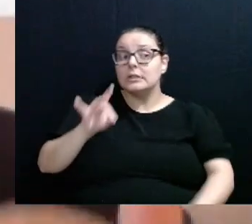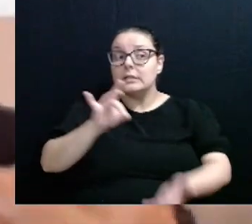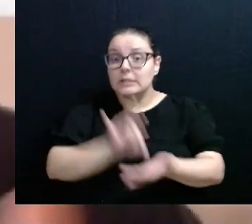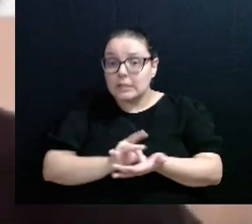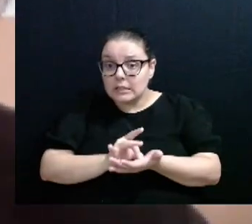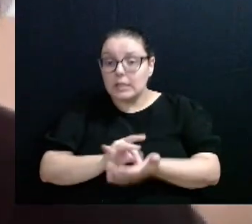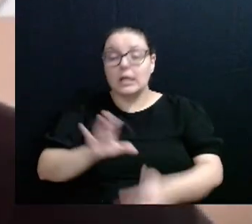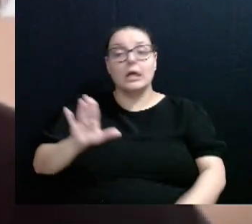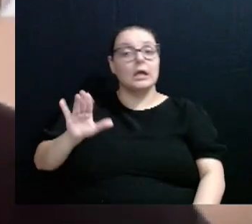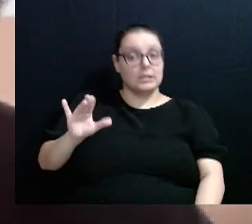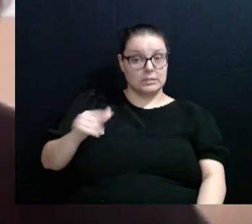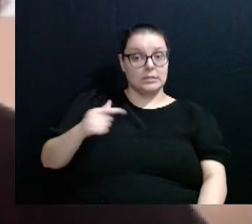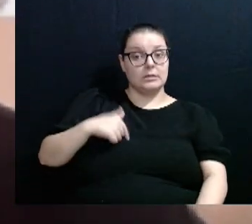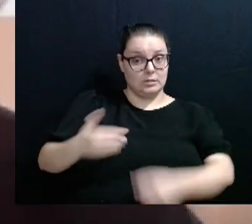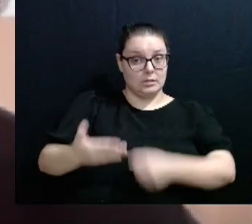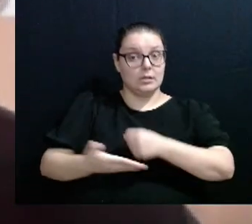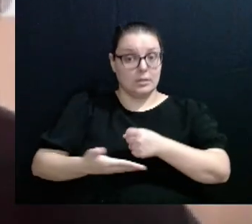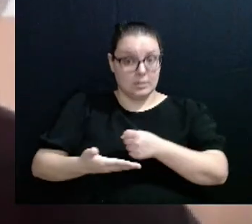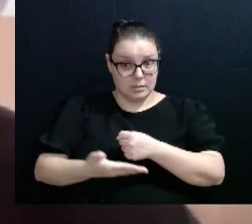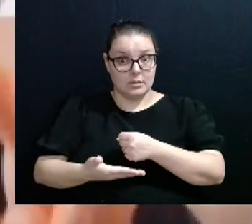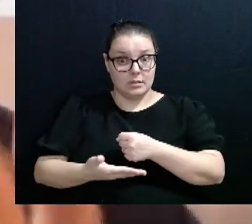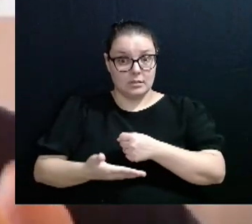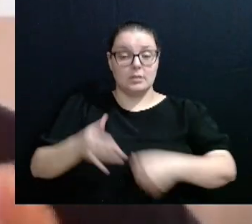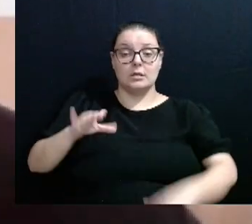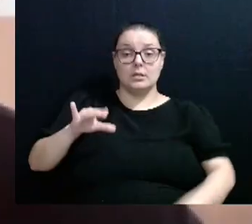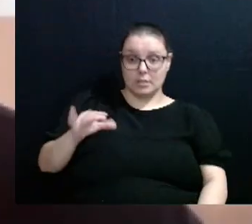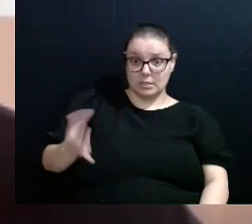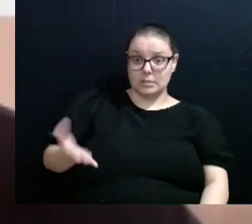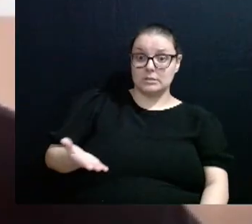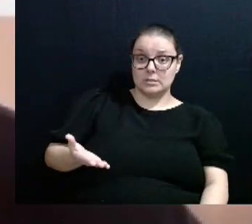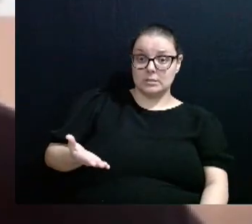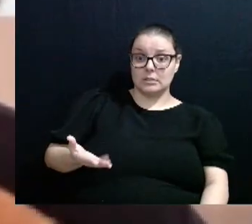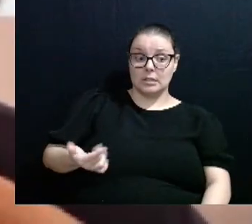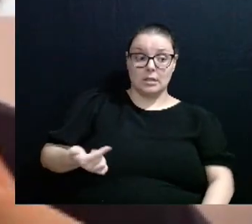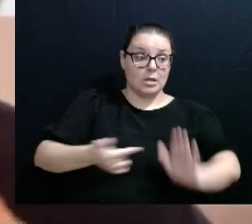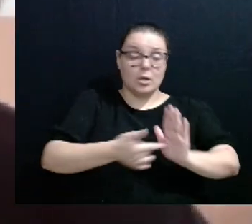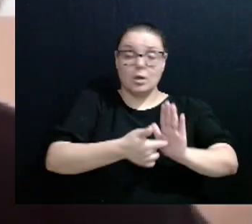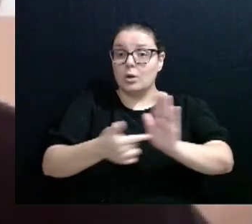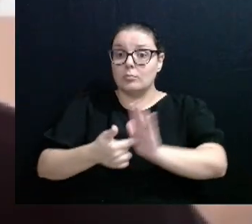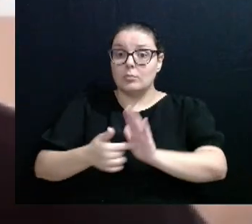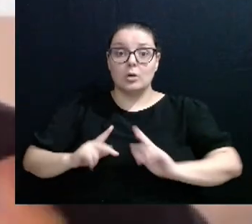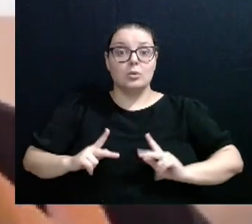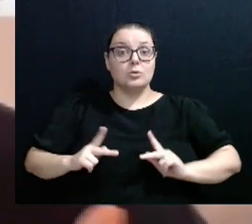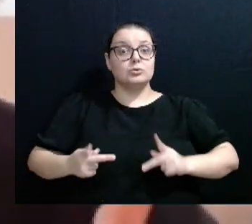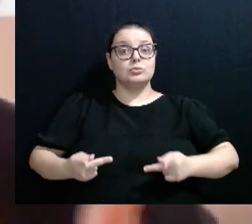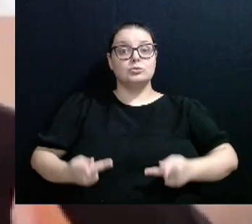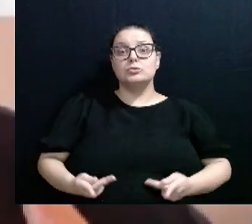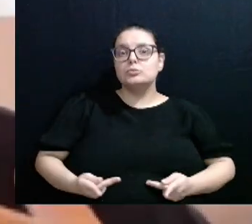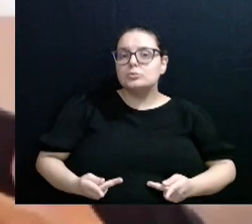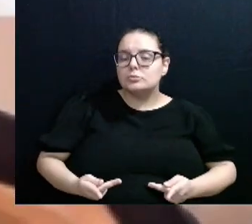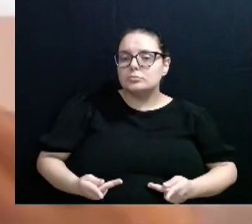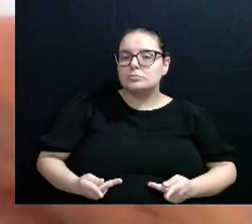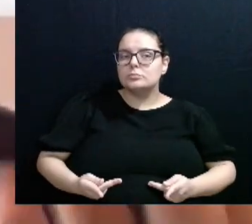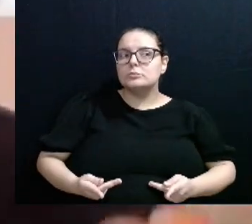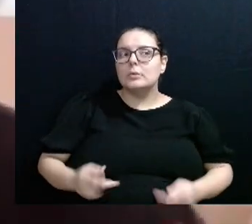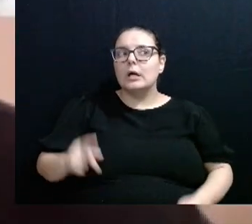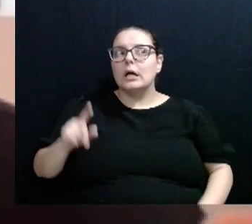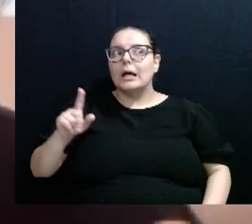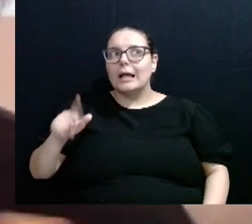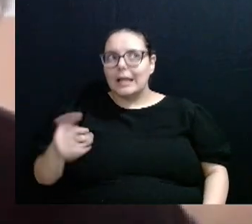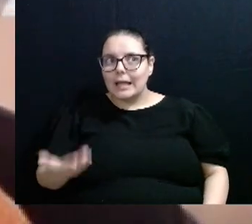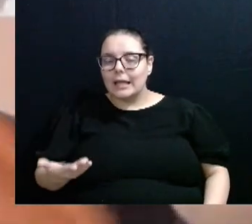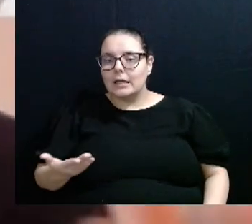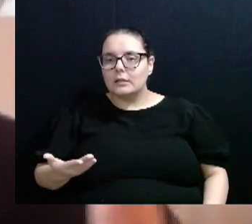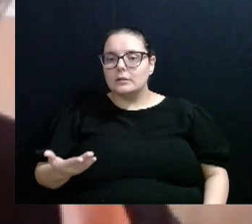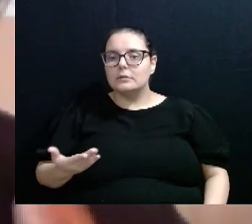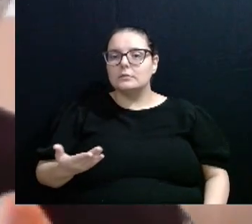me baseio na ciência, a ciência, ela mostra que o ser humano, ele é capaz, na verdade,